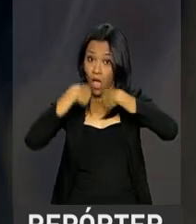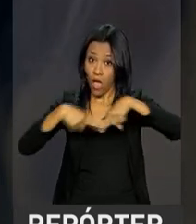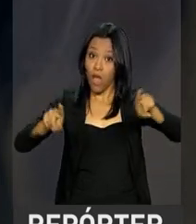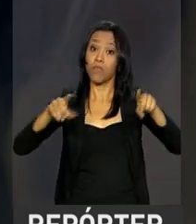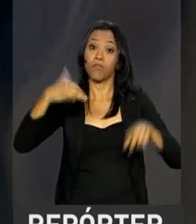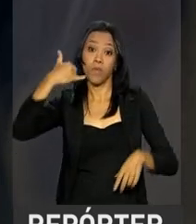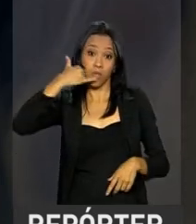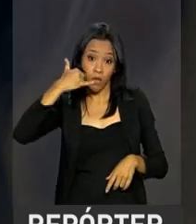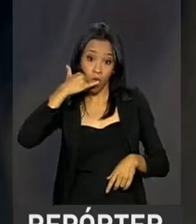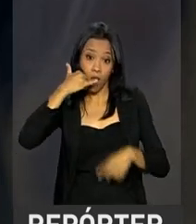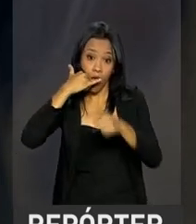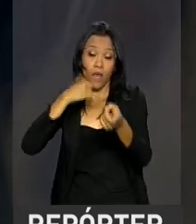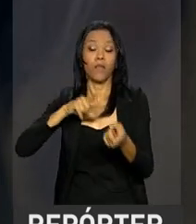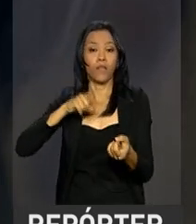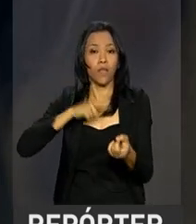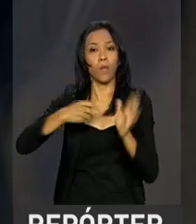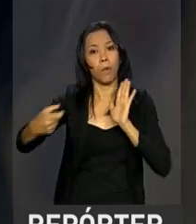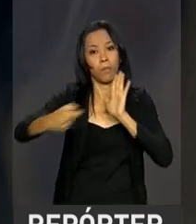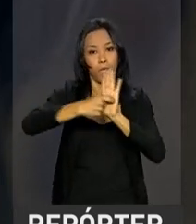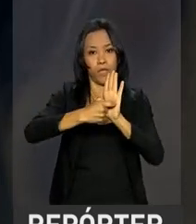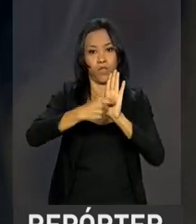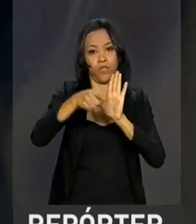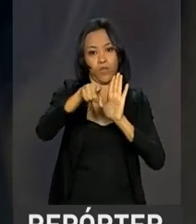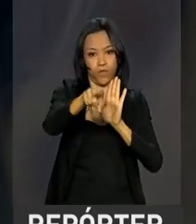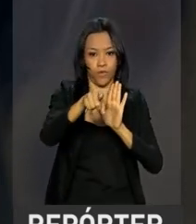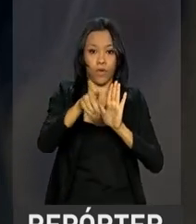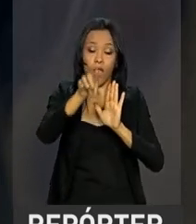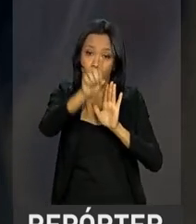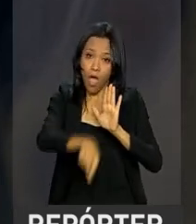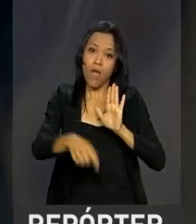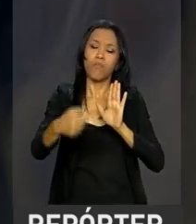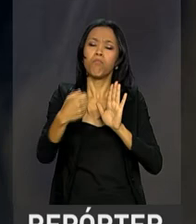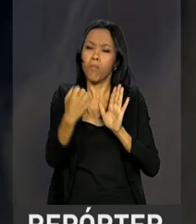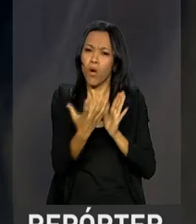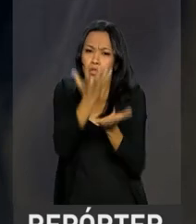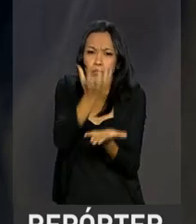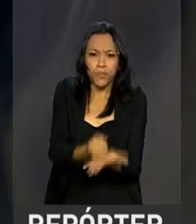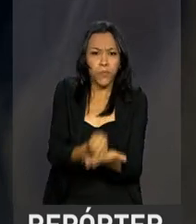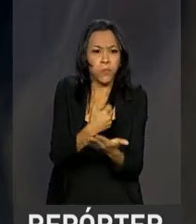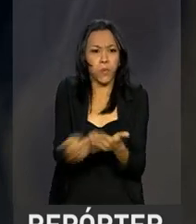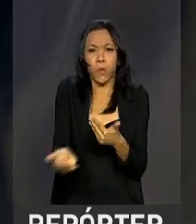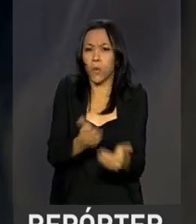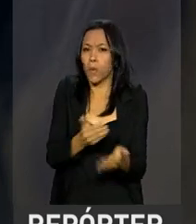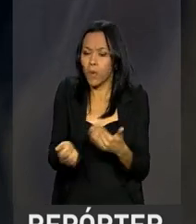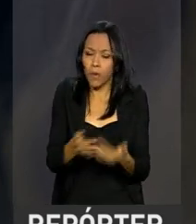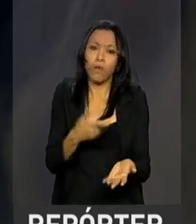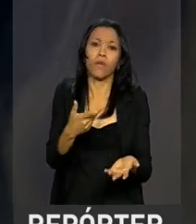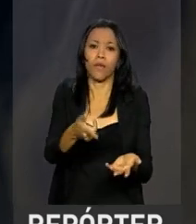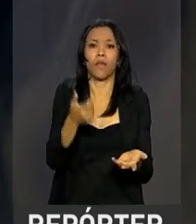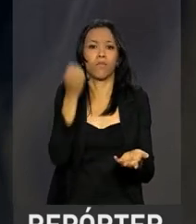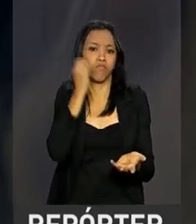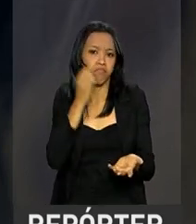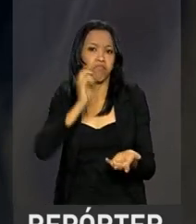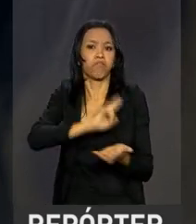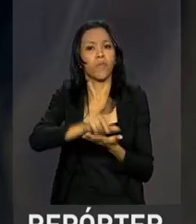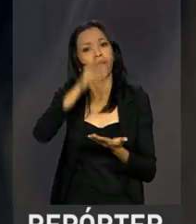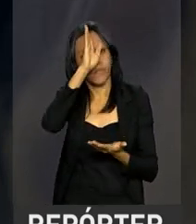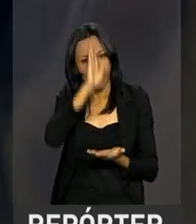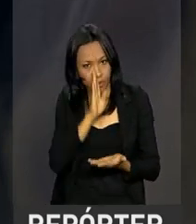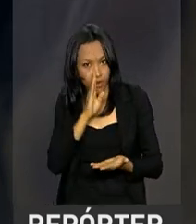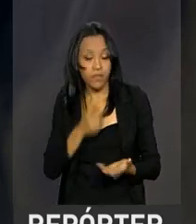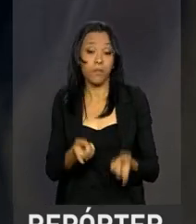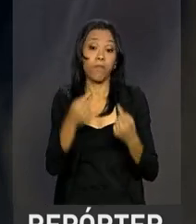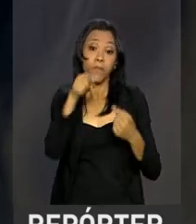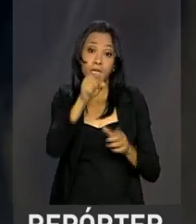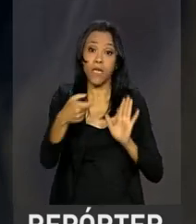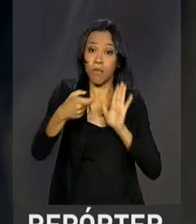celular com o aplicativo proteja brasil ele pode ser baixado em qualquer sistema operacional móvel e é gratuito o